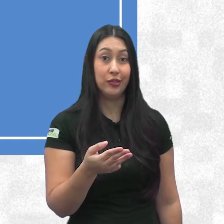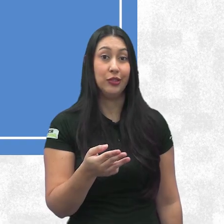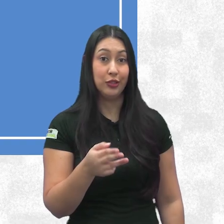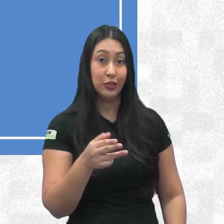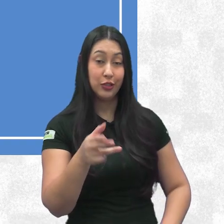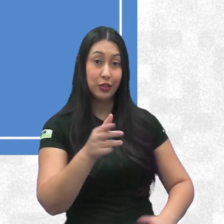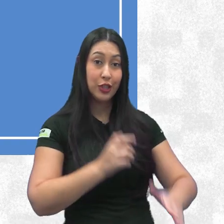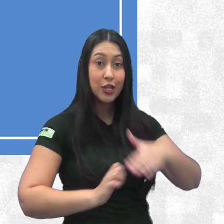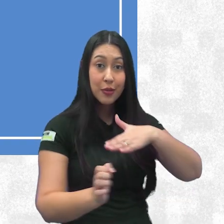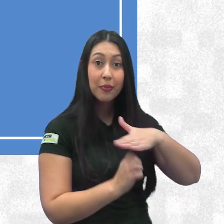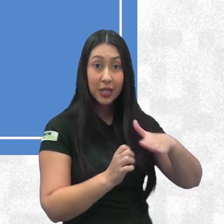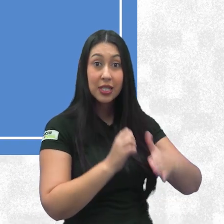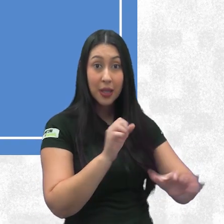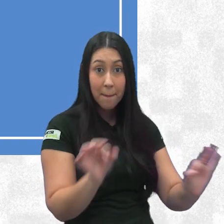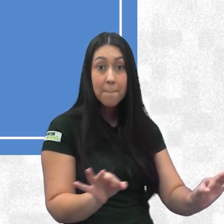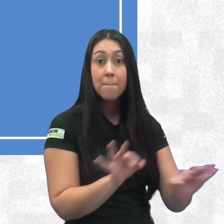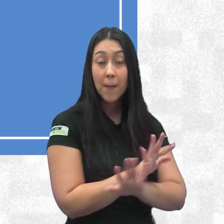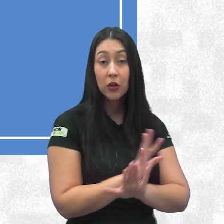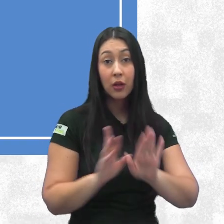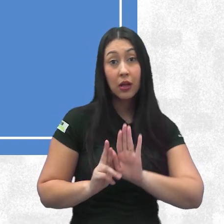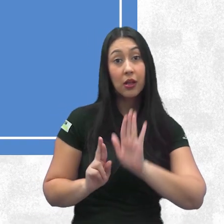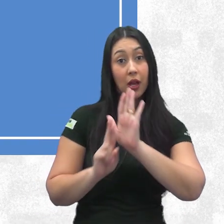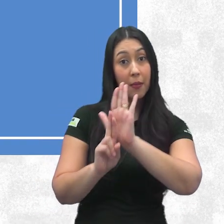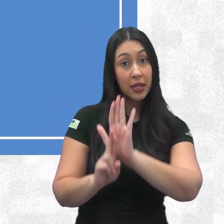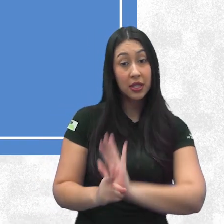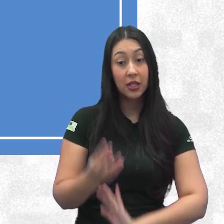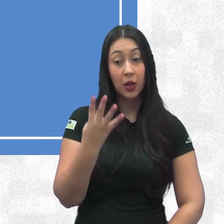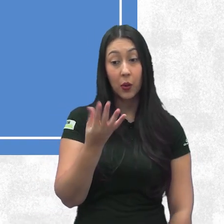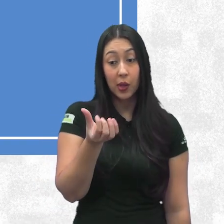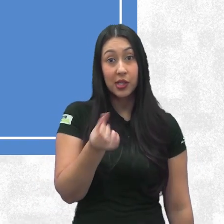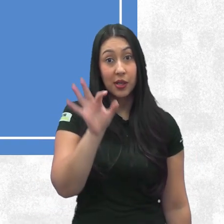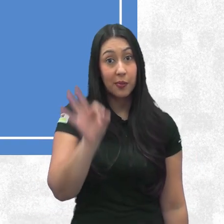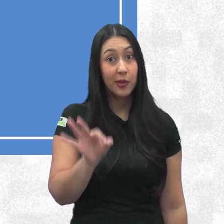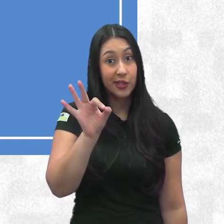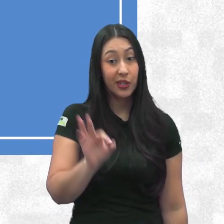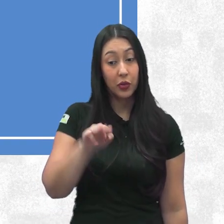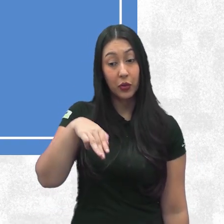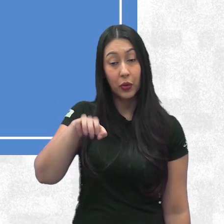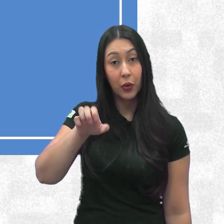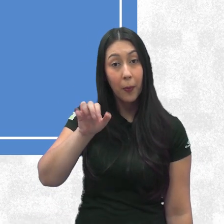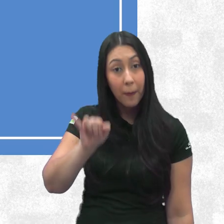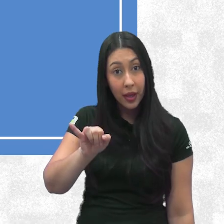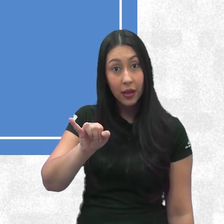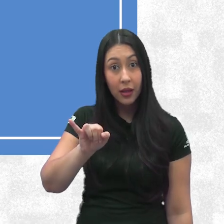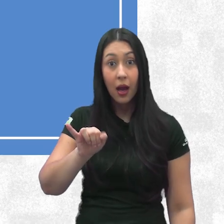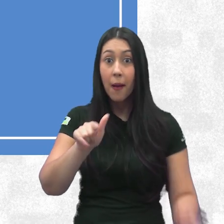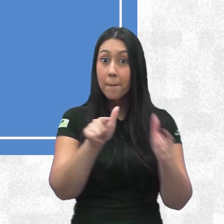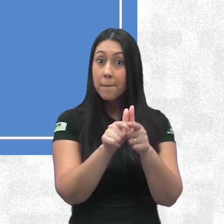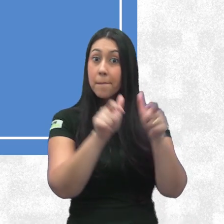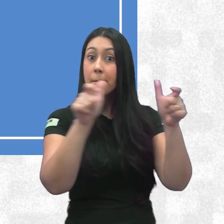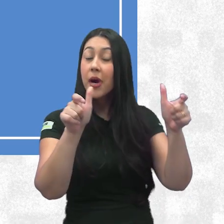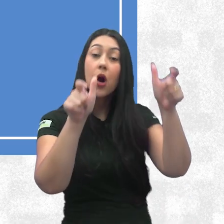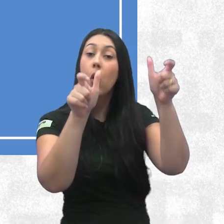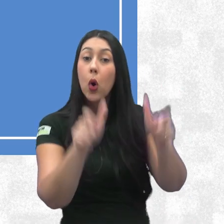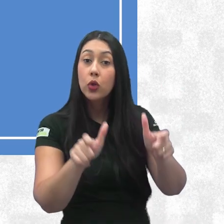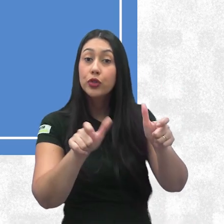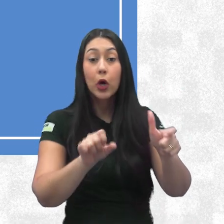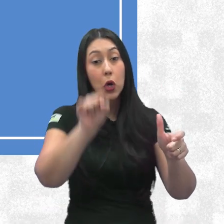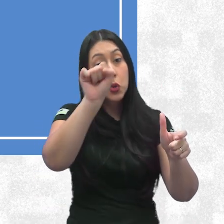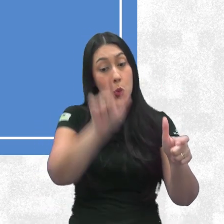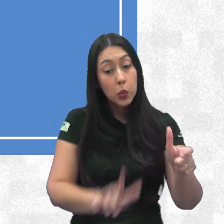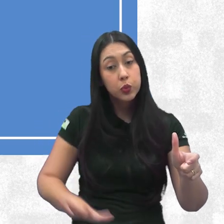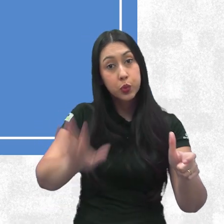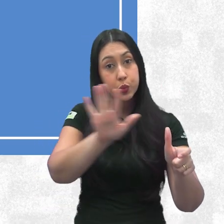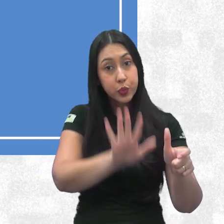negócios ativos. Elas são 46% de todos os MEIs do país. A maior concentração está